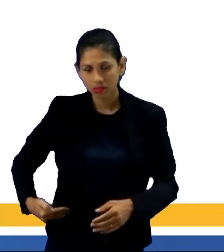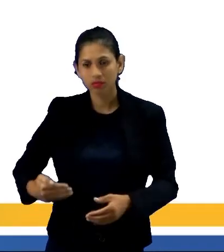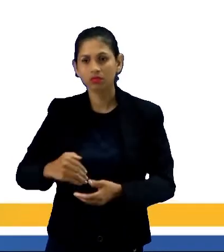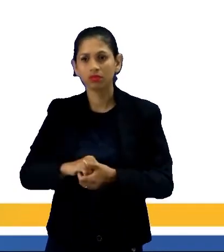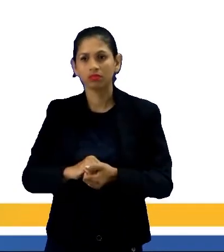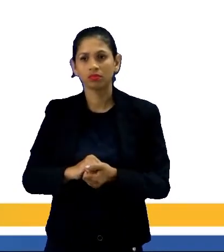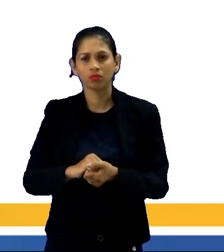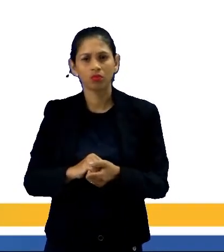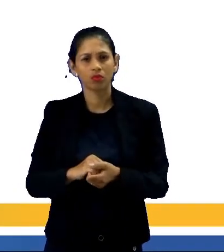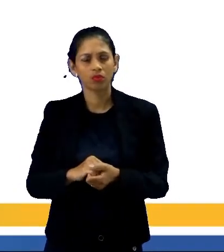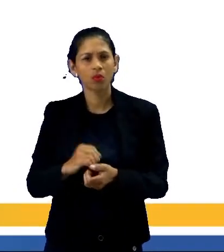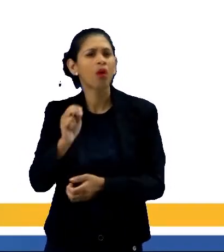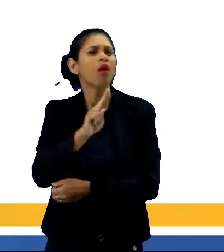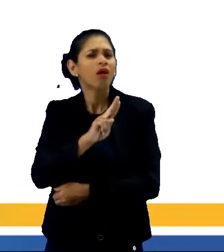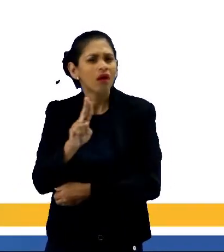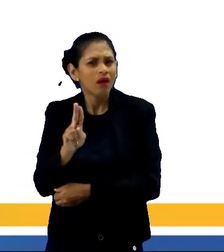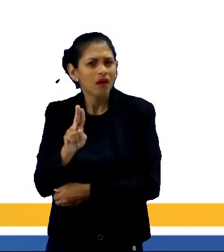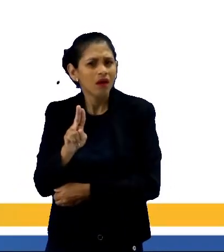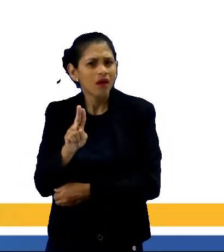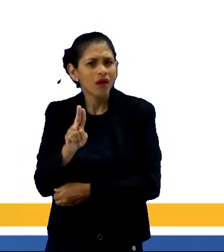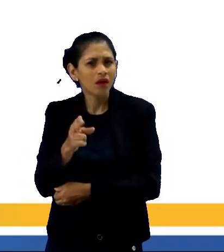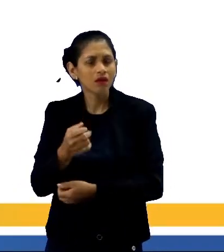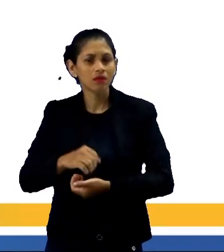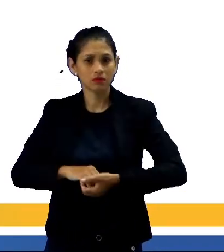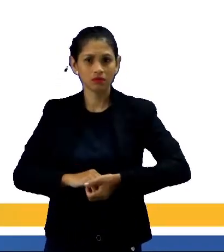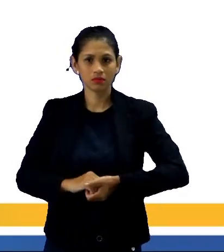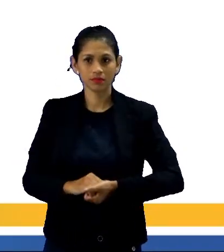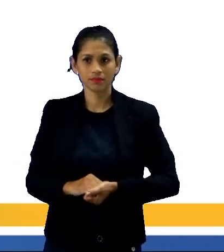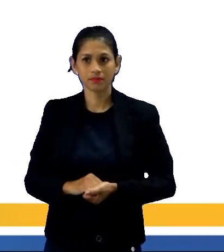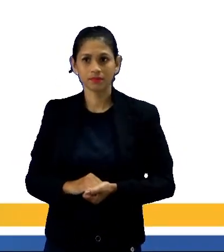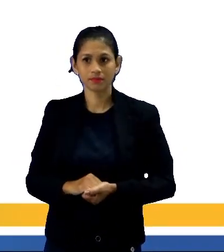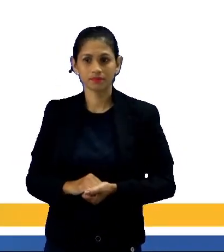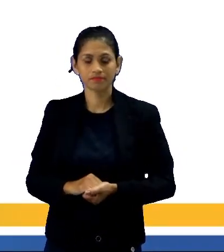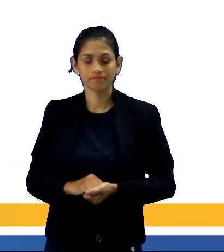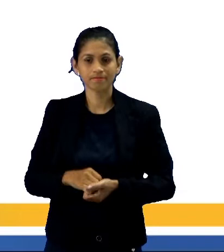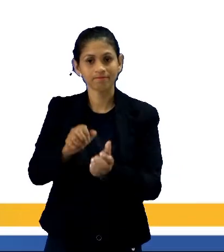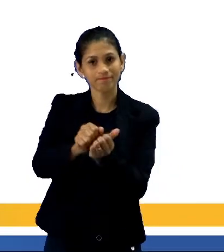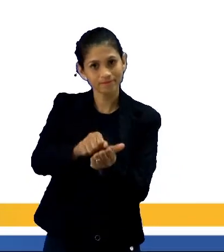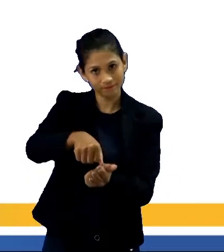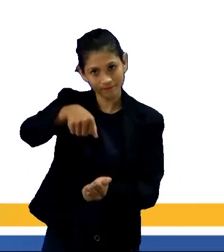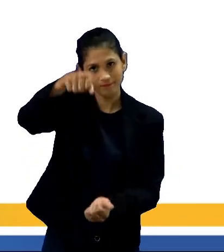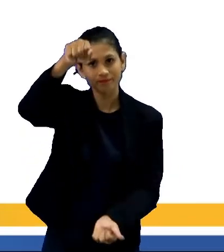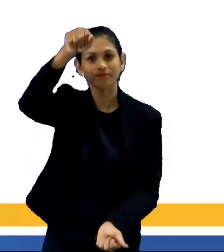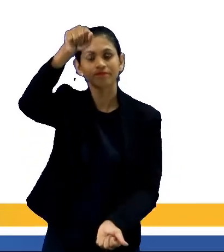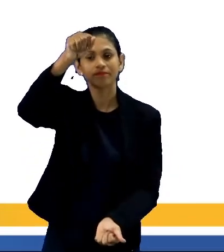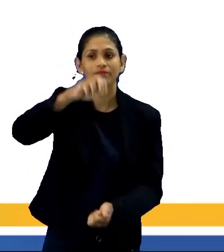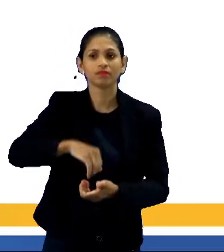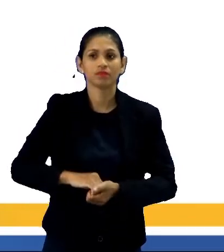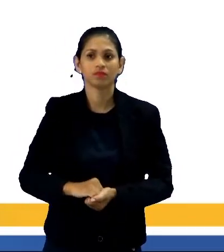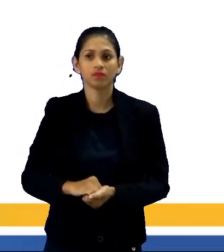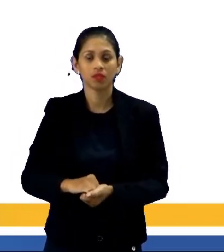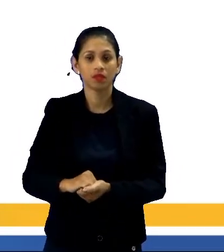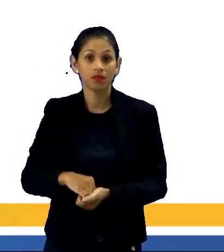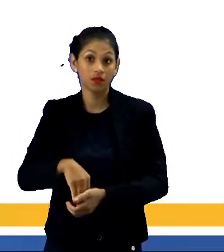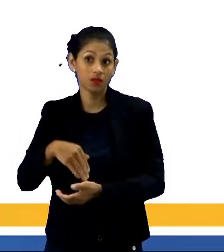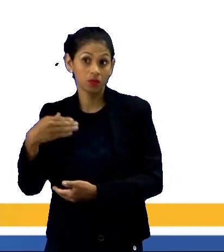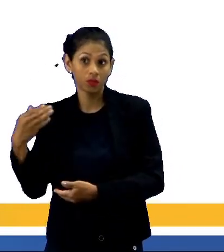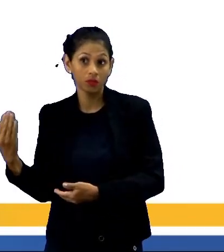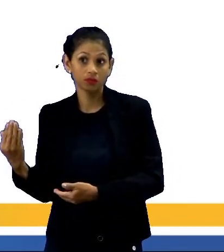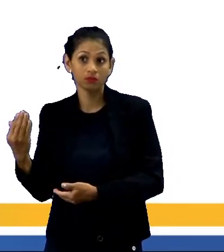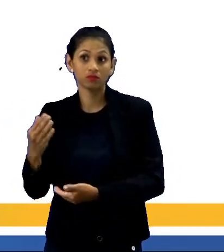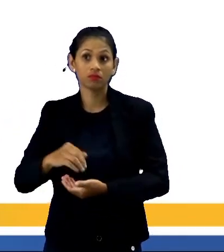Como é o nome, gente, dessa peça publicitária? É o cartaz. Tá bom? E ao lado, uma